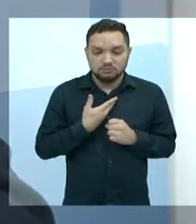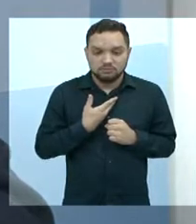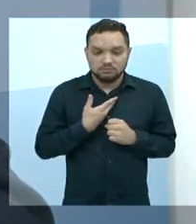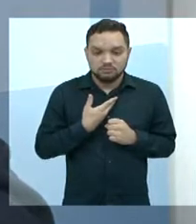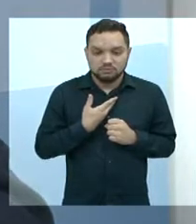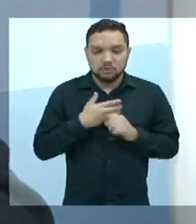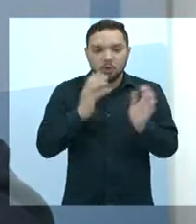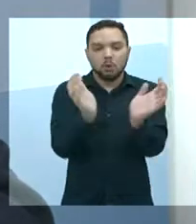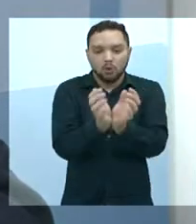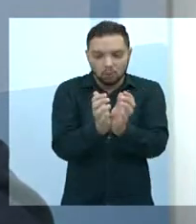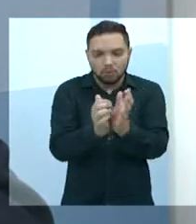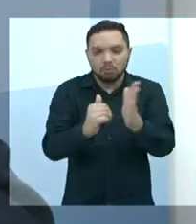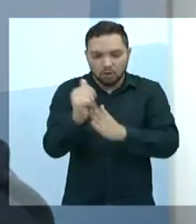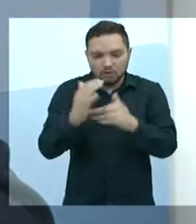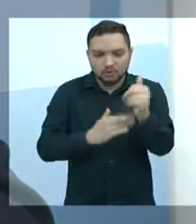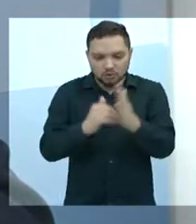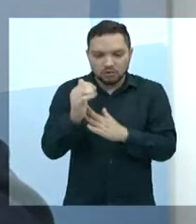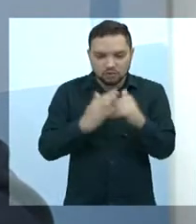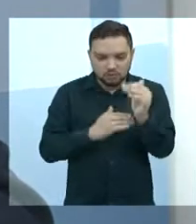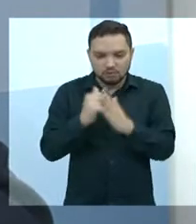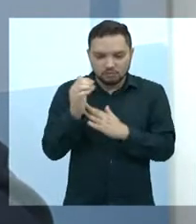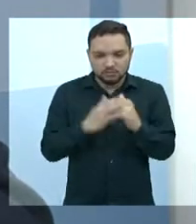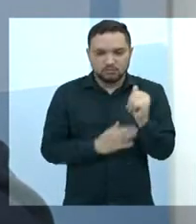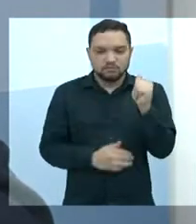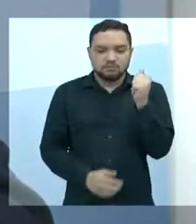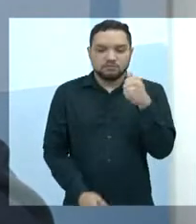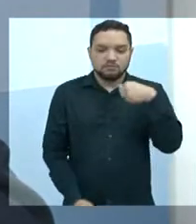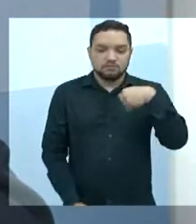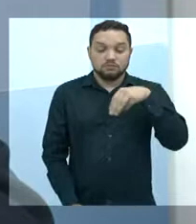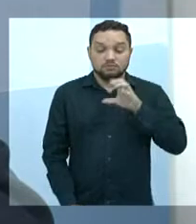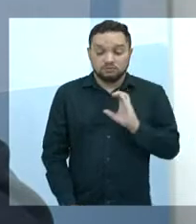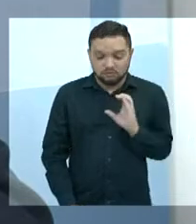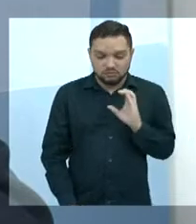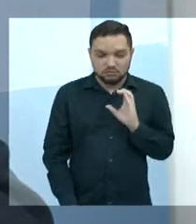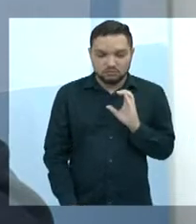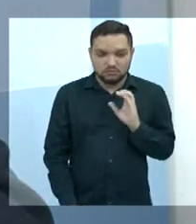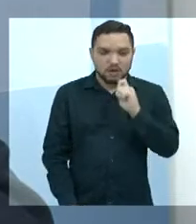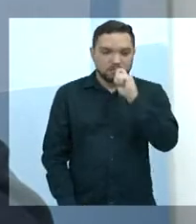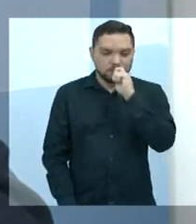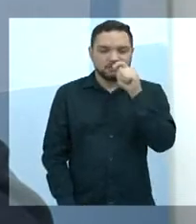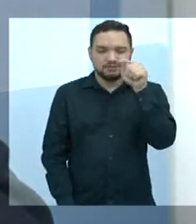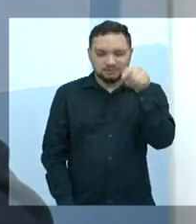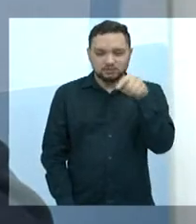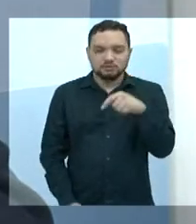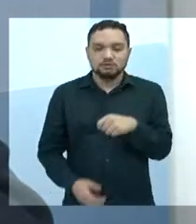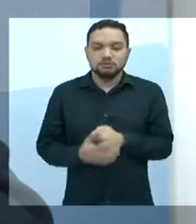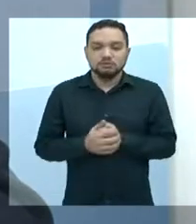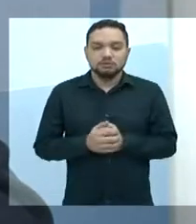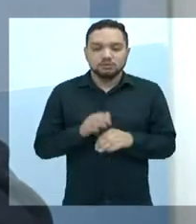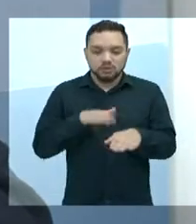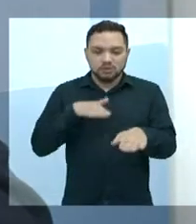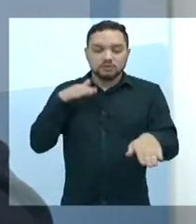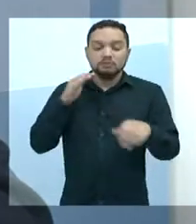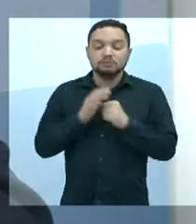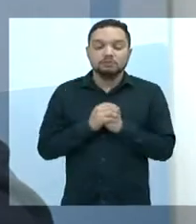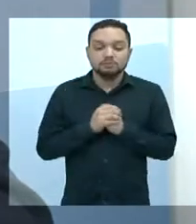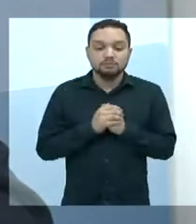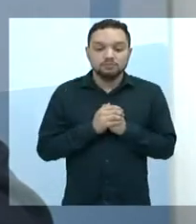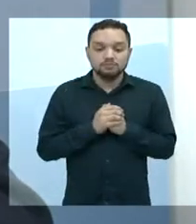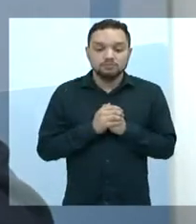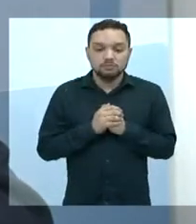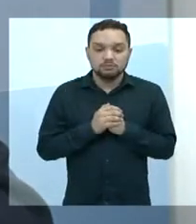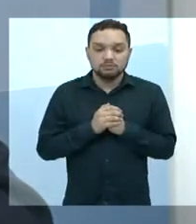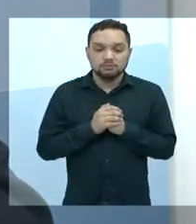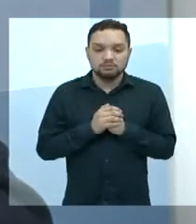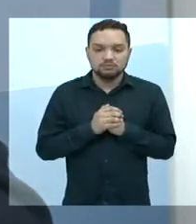a categoria da MC, né? Foi até o ano passado, lembro muito bem